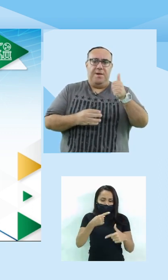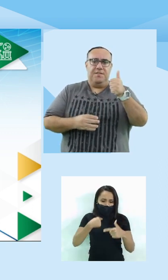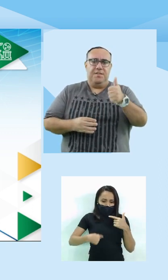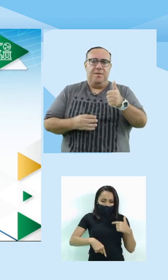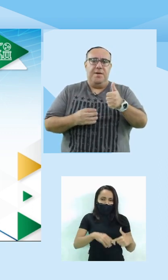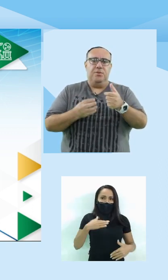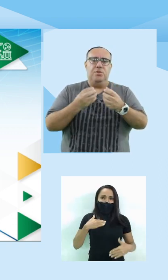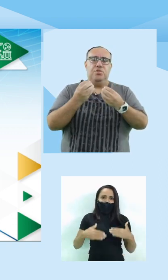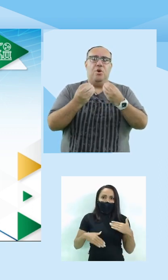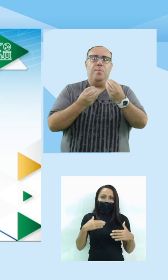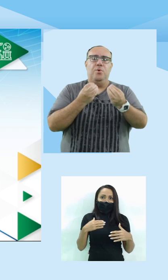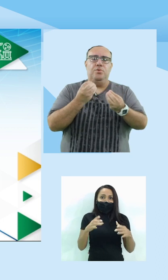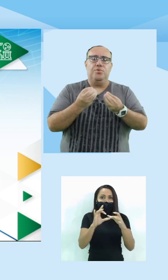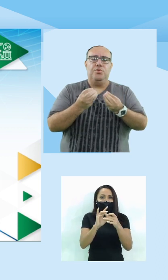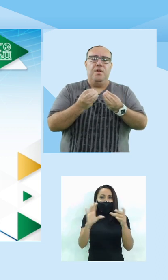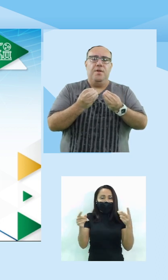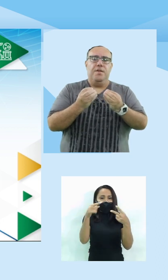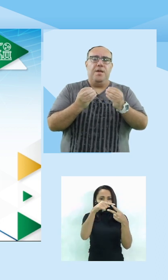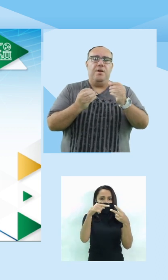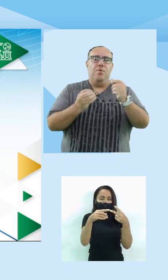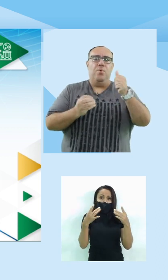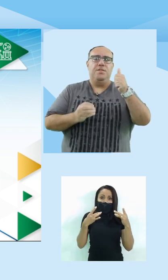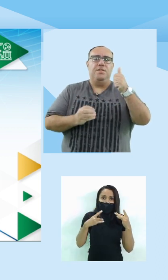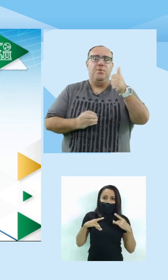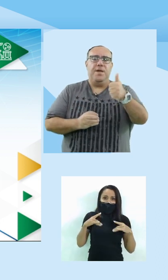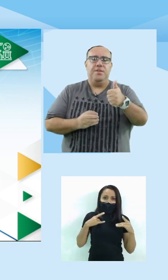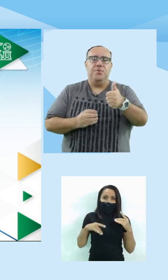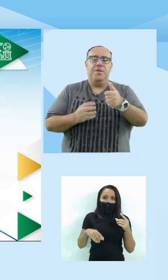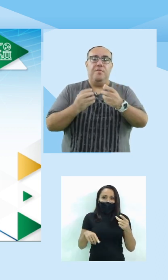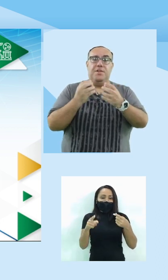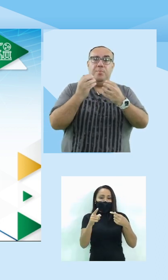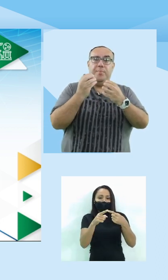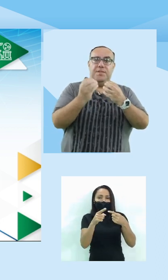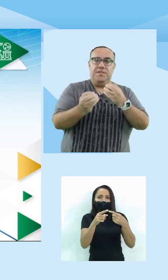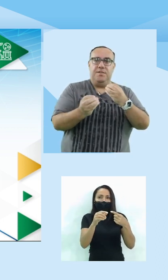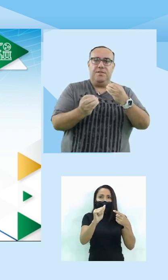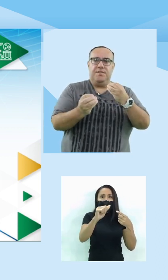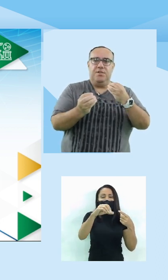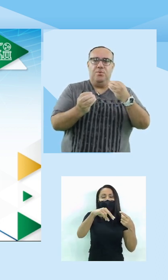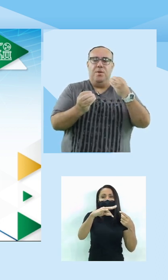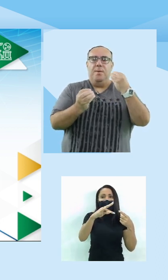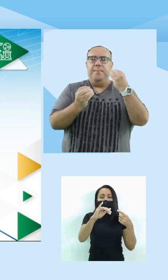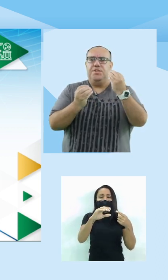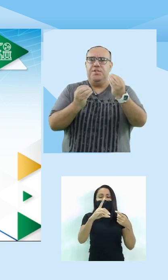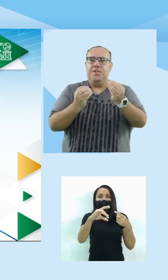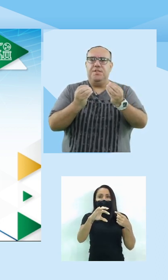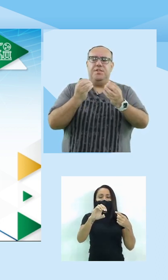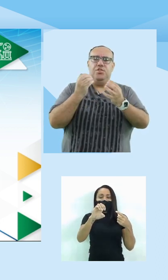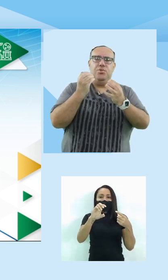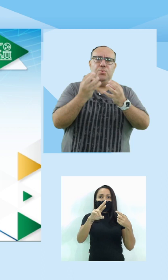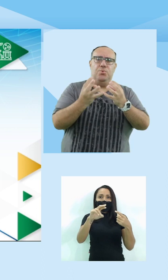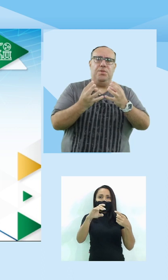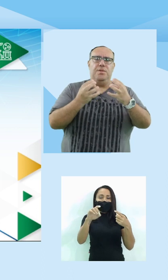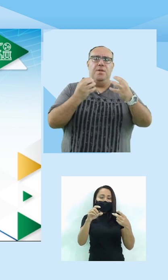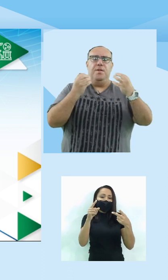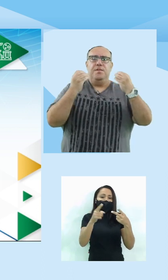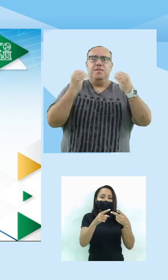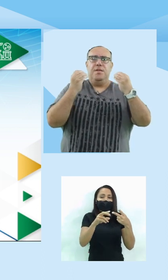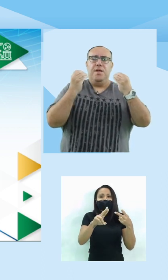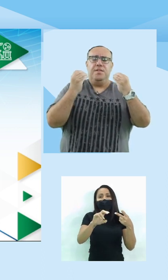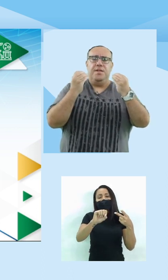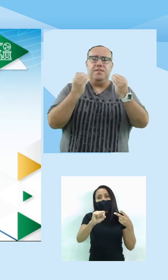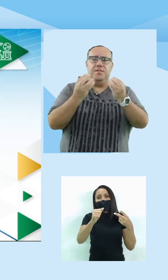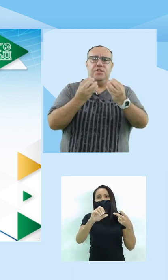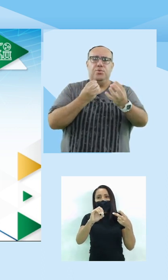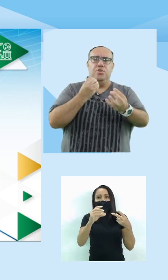ela armazena e libera dois hormônios, que é o antidiurético e a vasopressina, tá certo? Pesquisem, estudem,